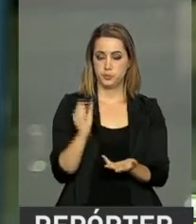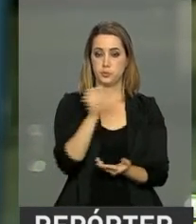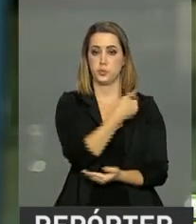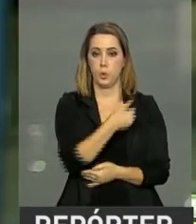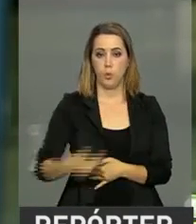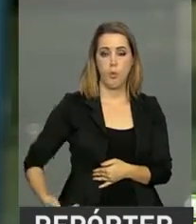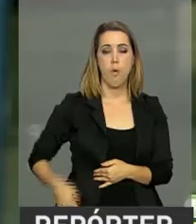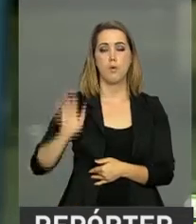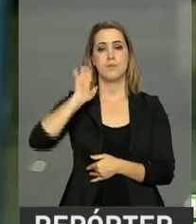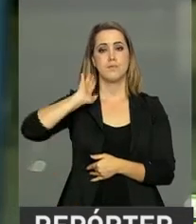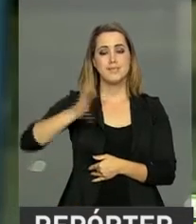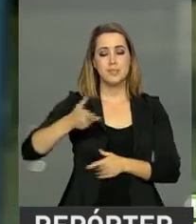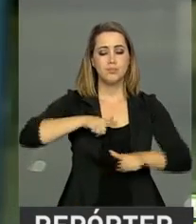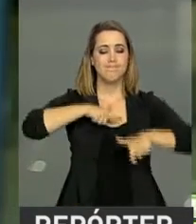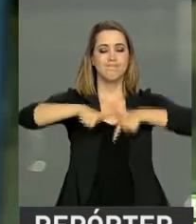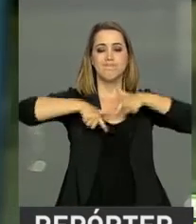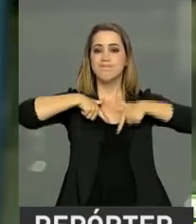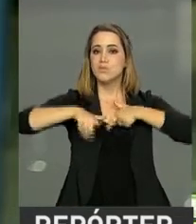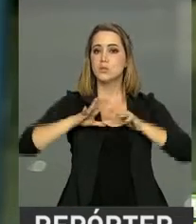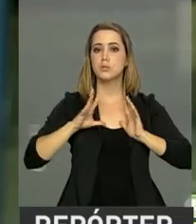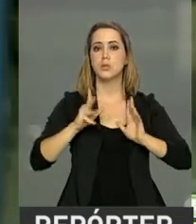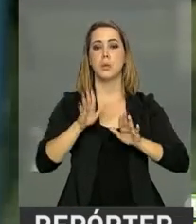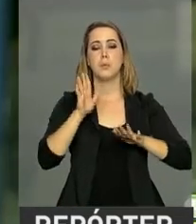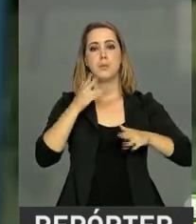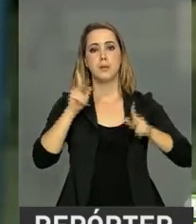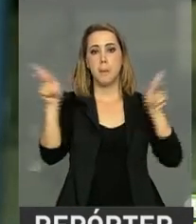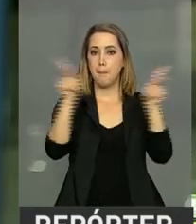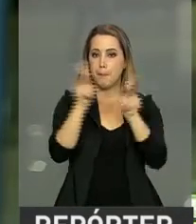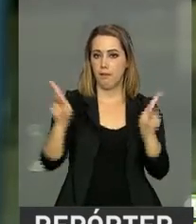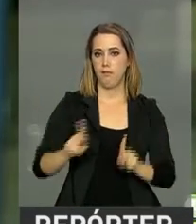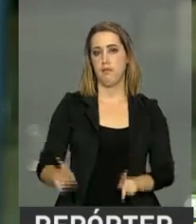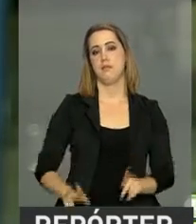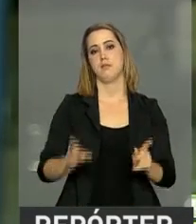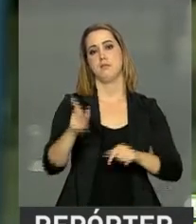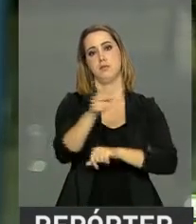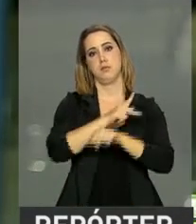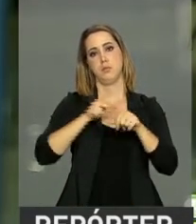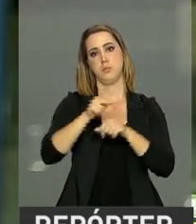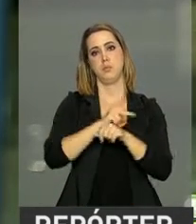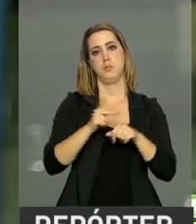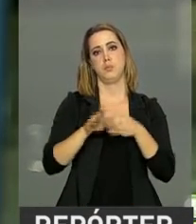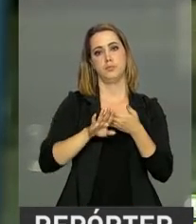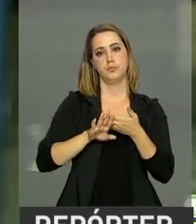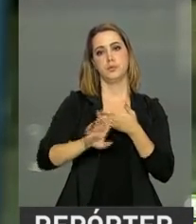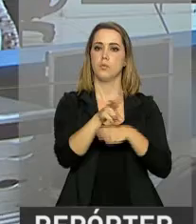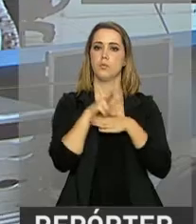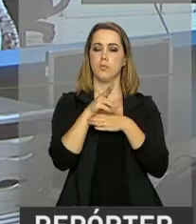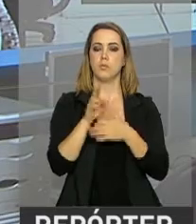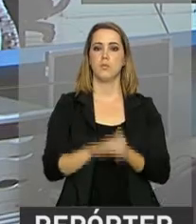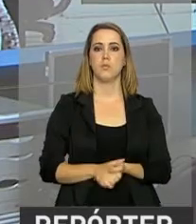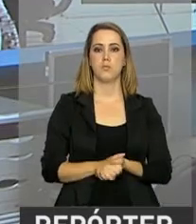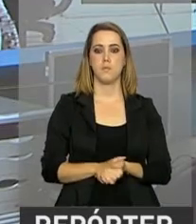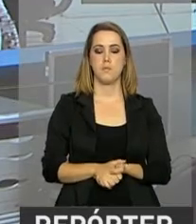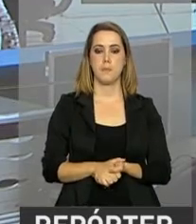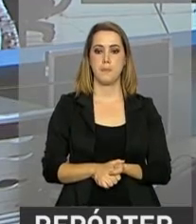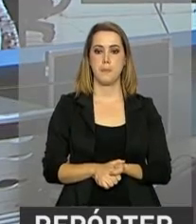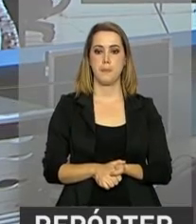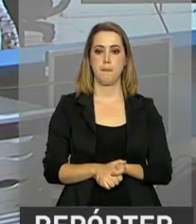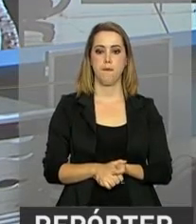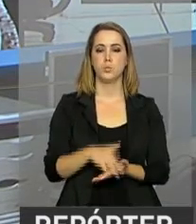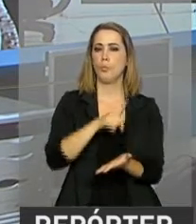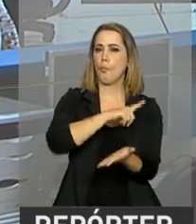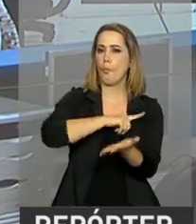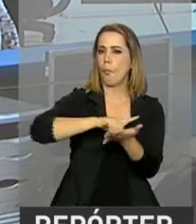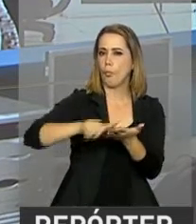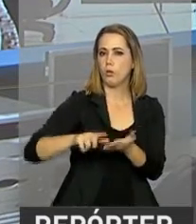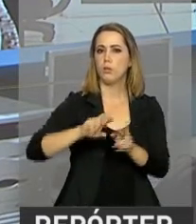governo tem feito de tudo para pacificar o país e evitar que hajam novos conflitos a seca deste ano